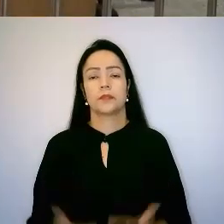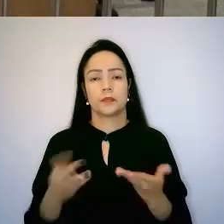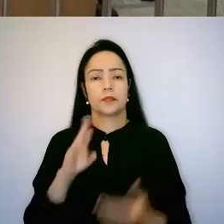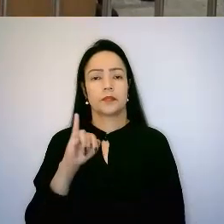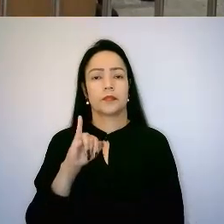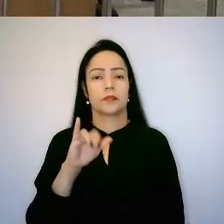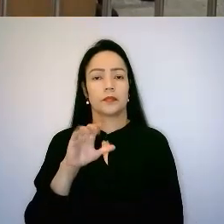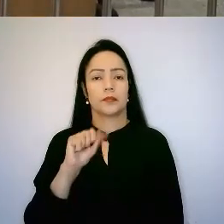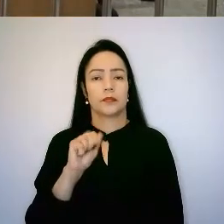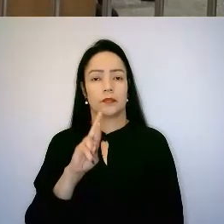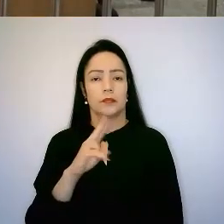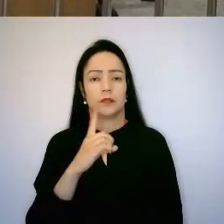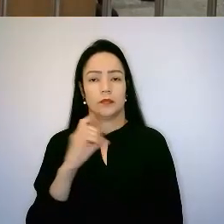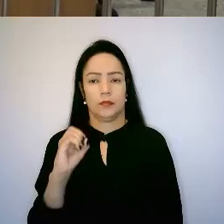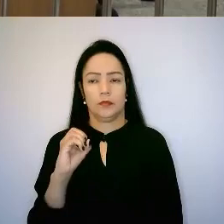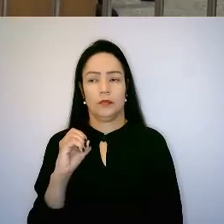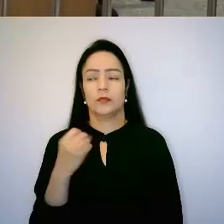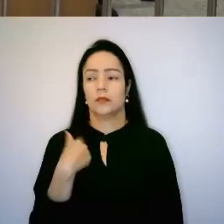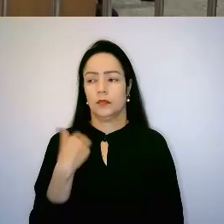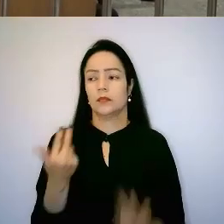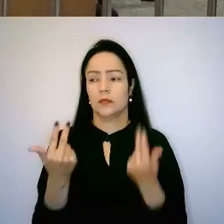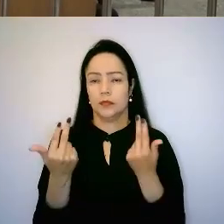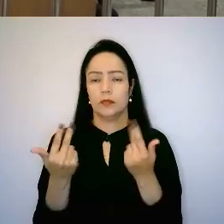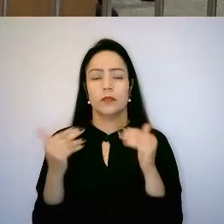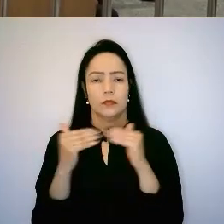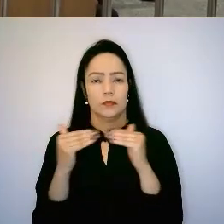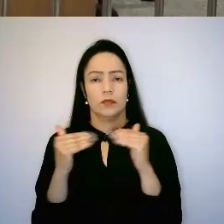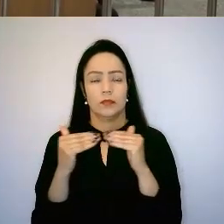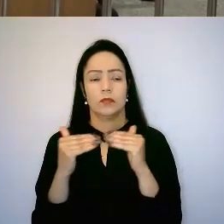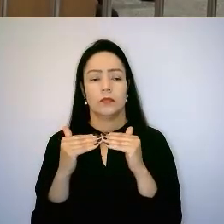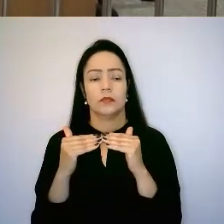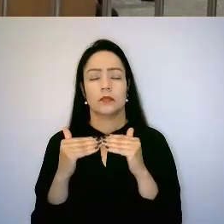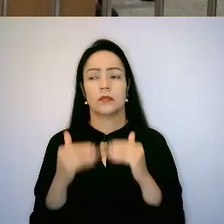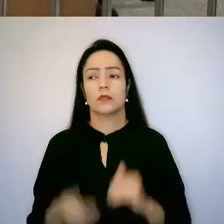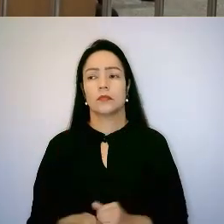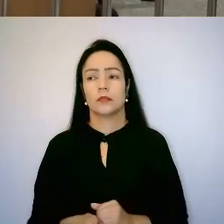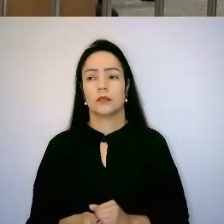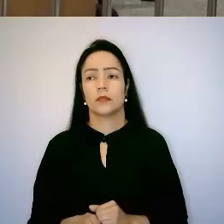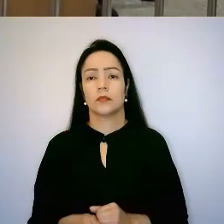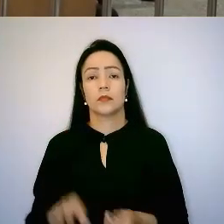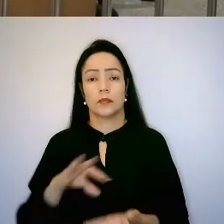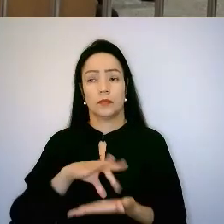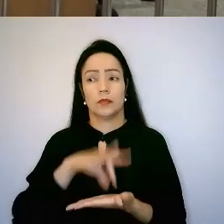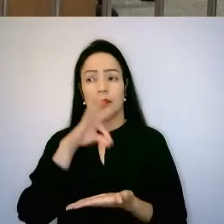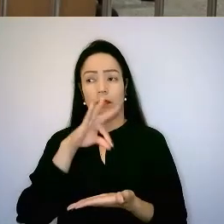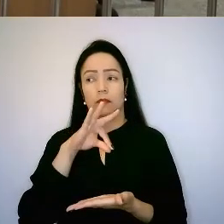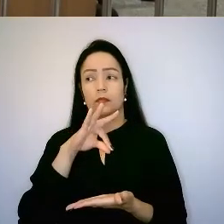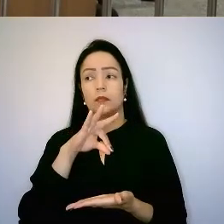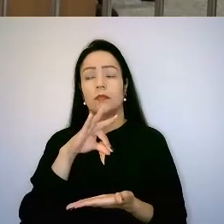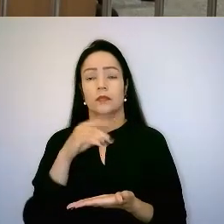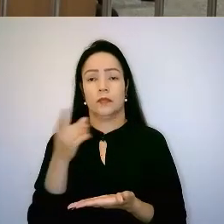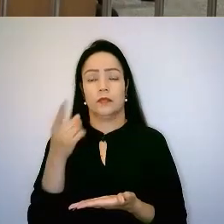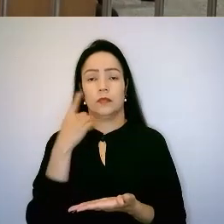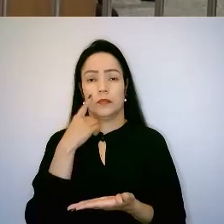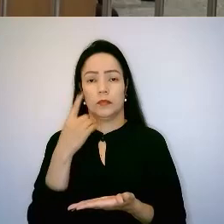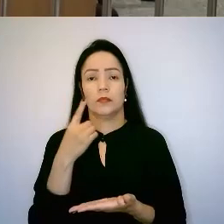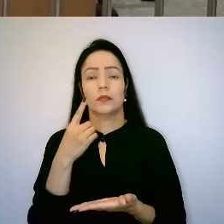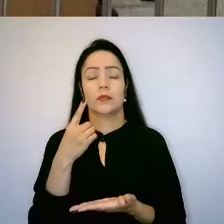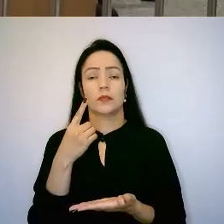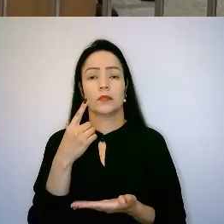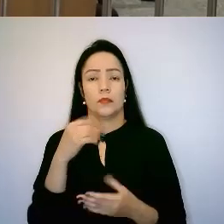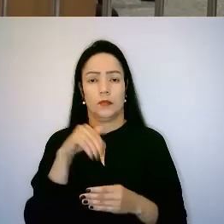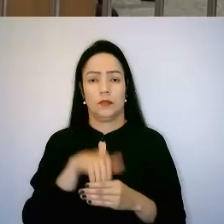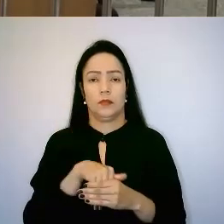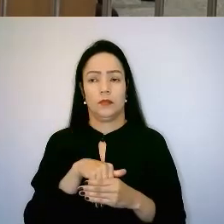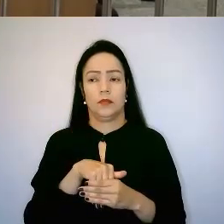Eu também sou apresentador acompanho vossa excelência ressaltando aqui fazendo um destaque no parágrafo do voto Vossa Excelência em que